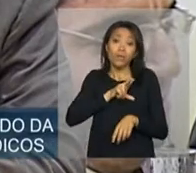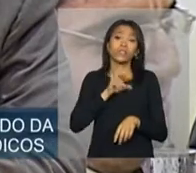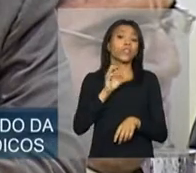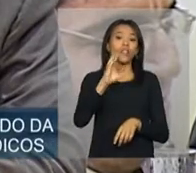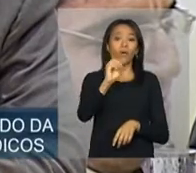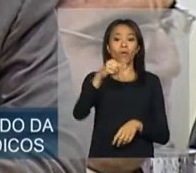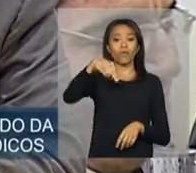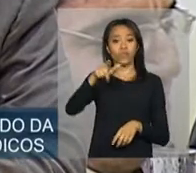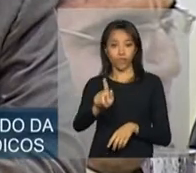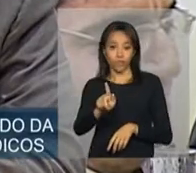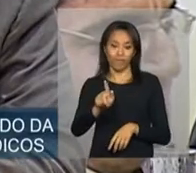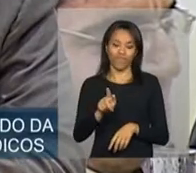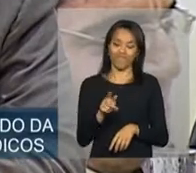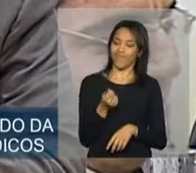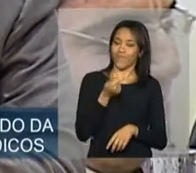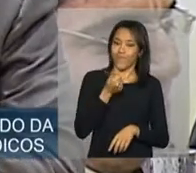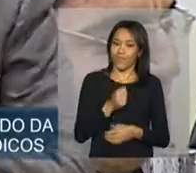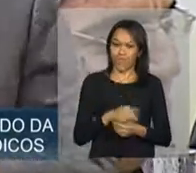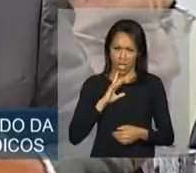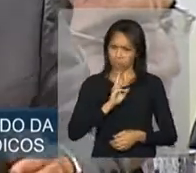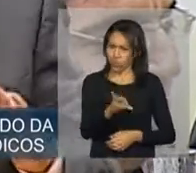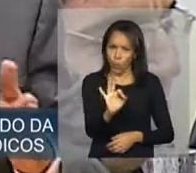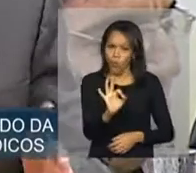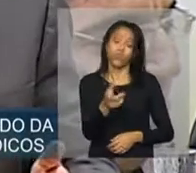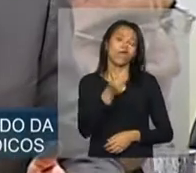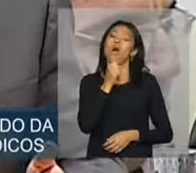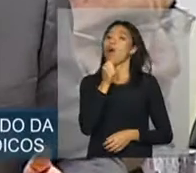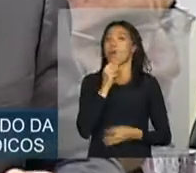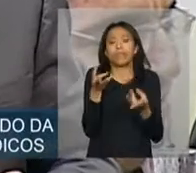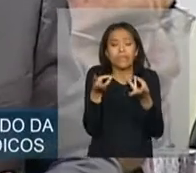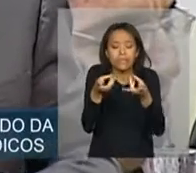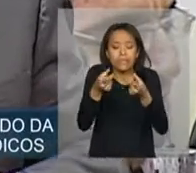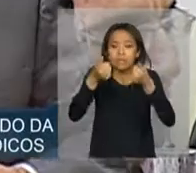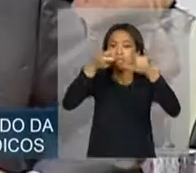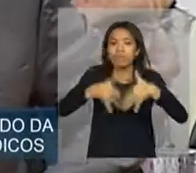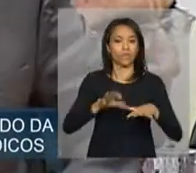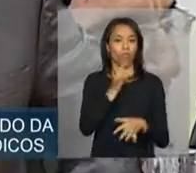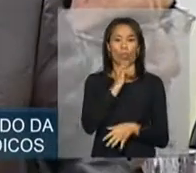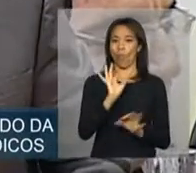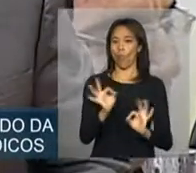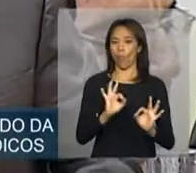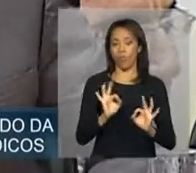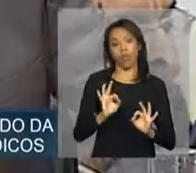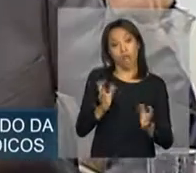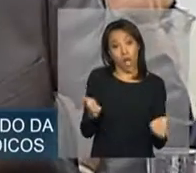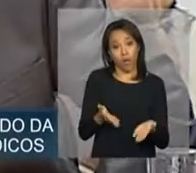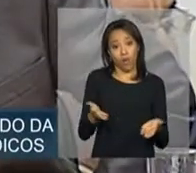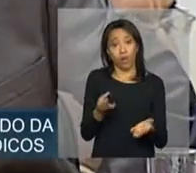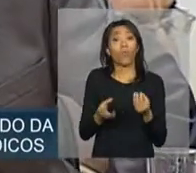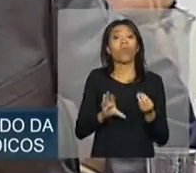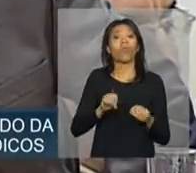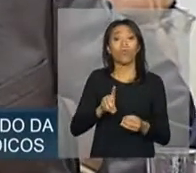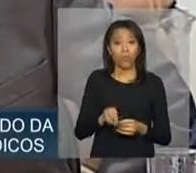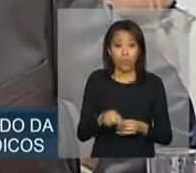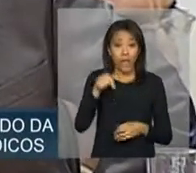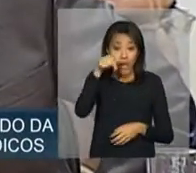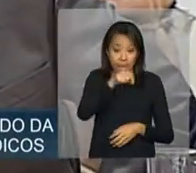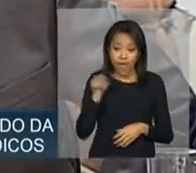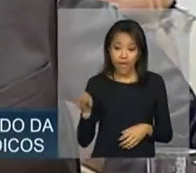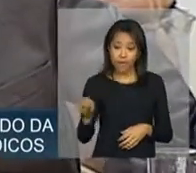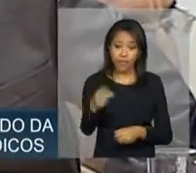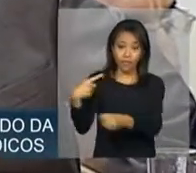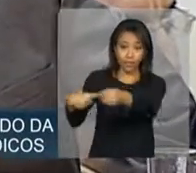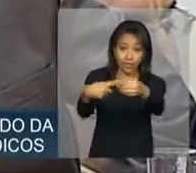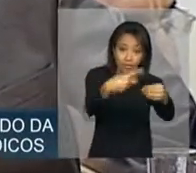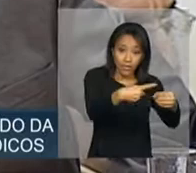contactando sobre isso esse retorno ainda não aconteceu não não de tá e por isso ainda não certamente agora com esses municípios do Estado